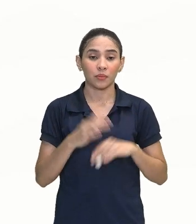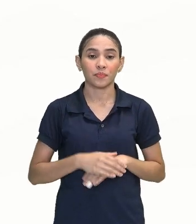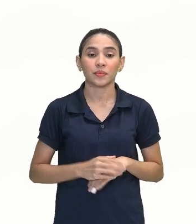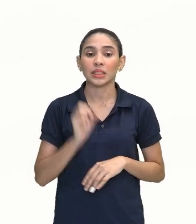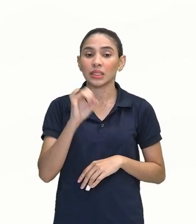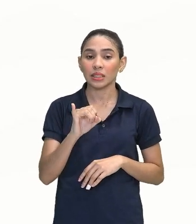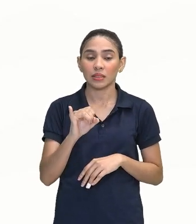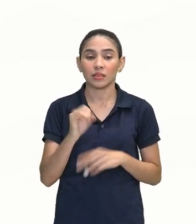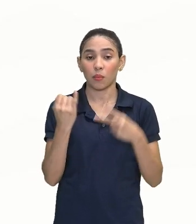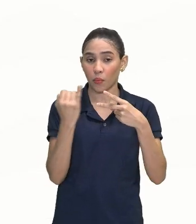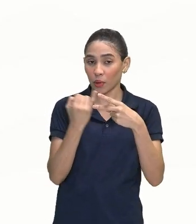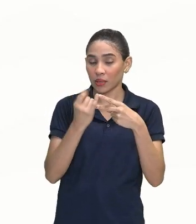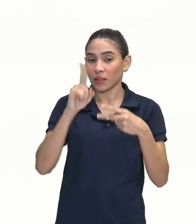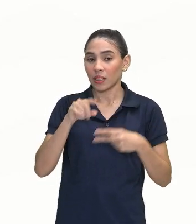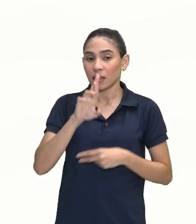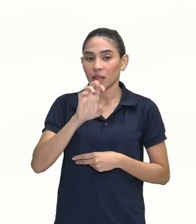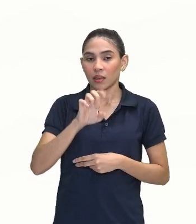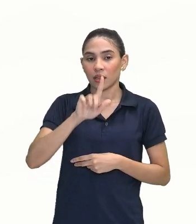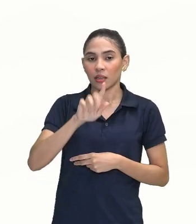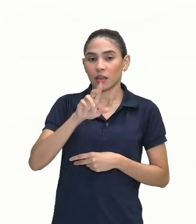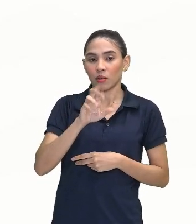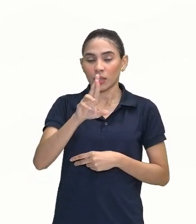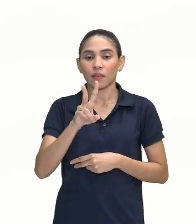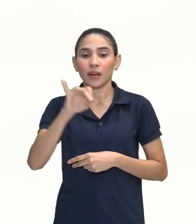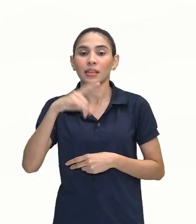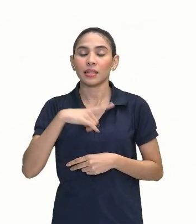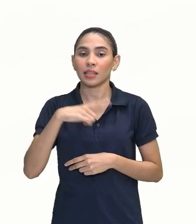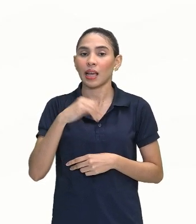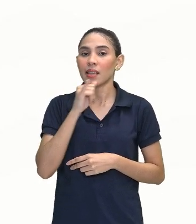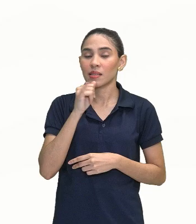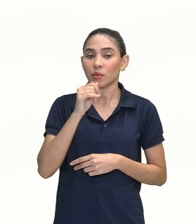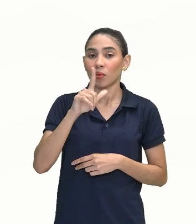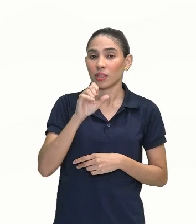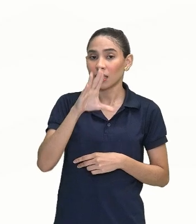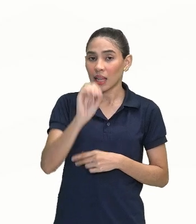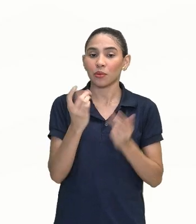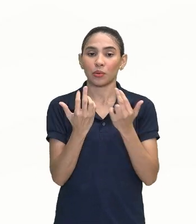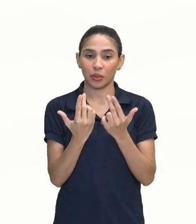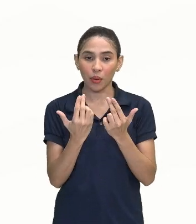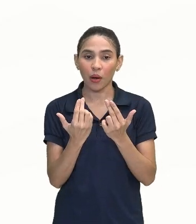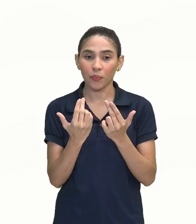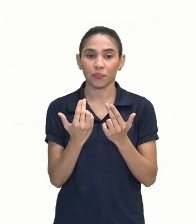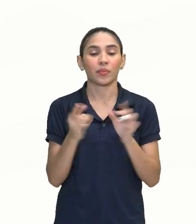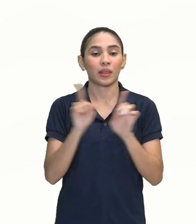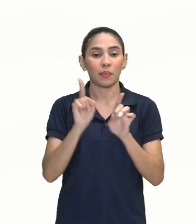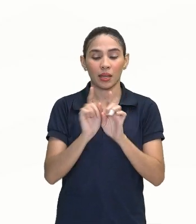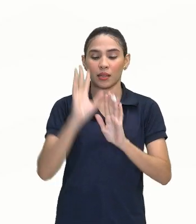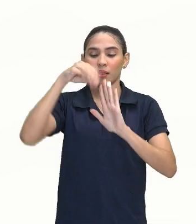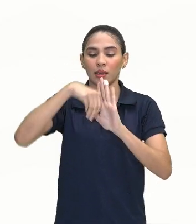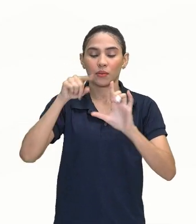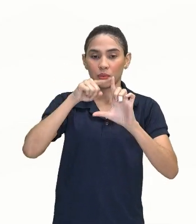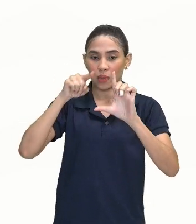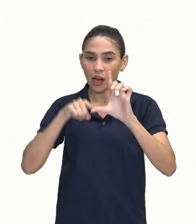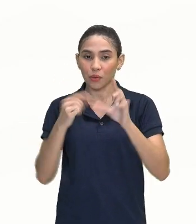o polígono é regular, ele vai possuir os lados iguais, né, com as medidas iguais, ângulos internos também